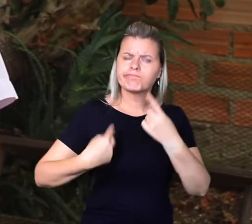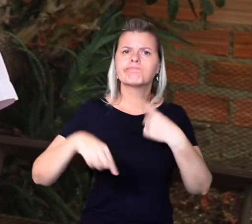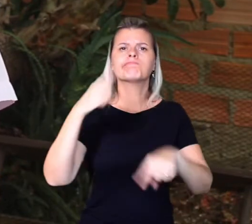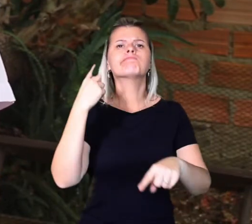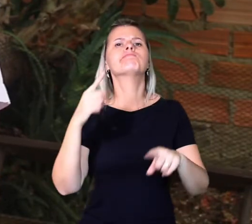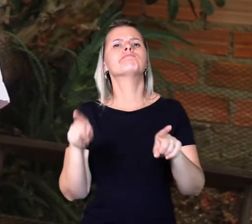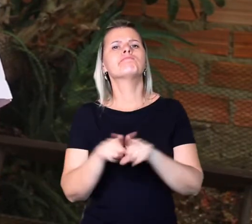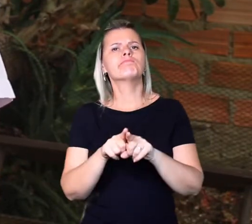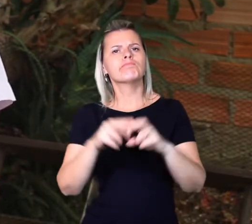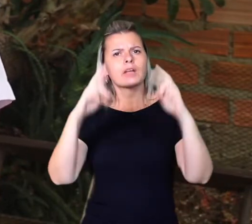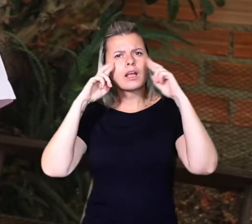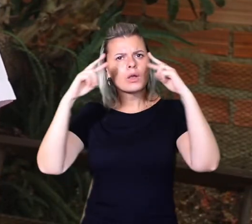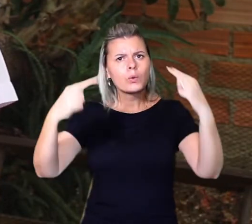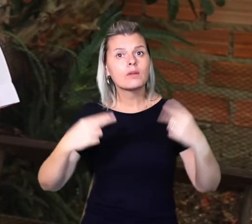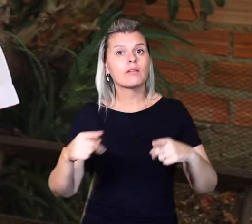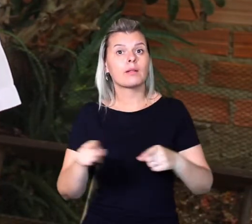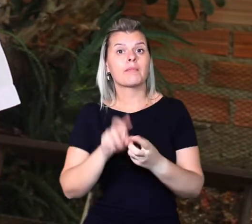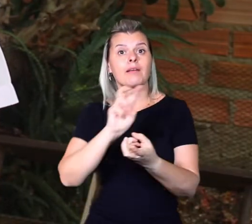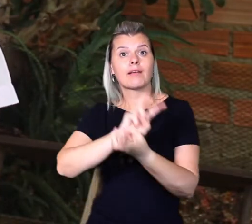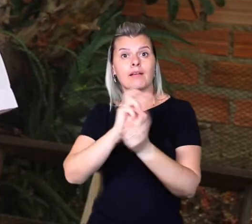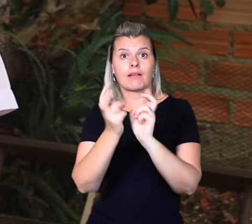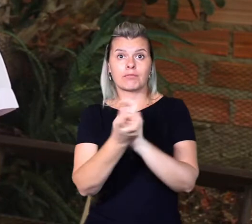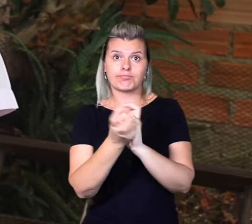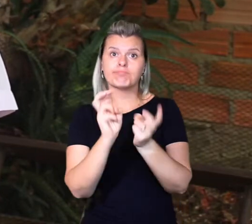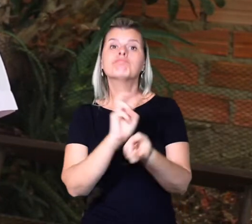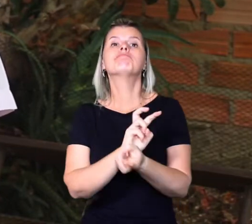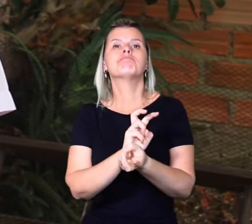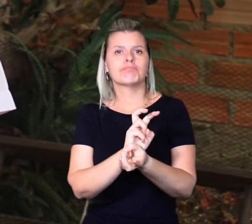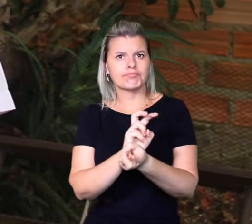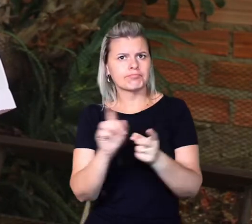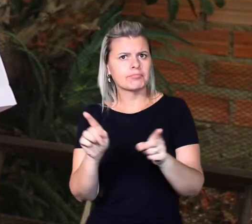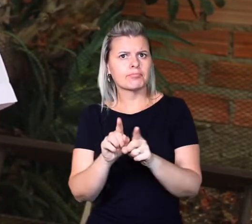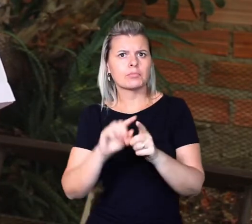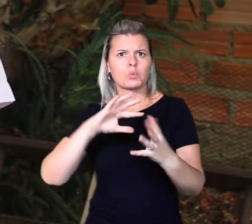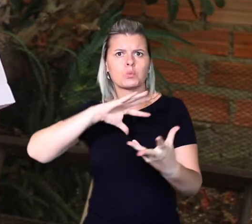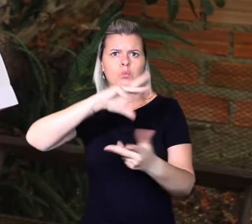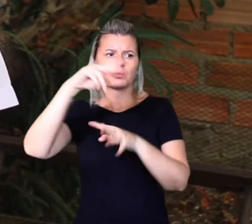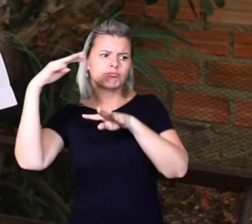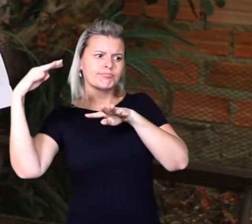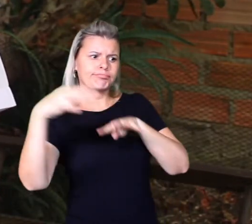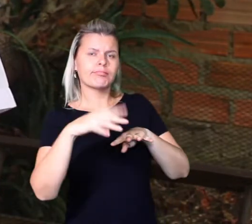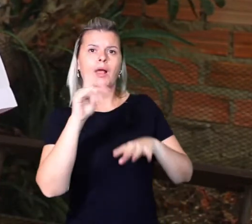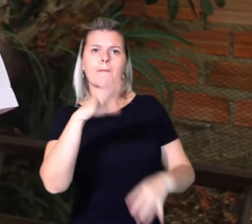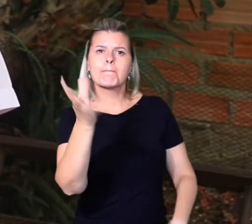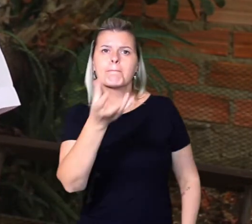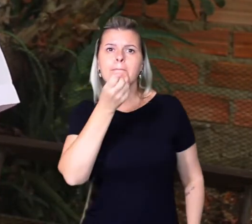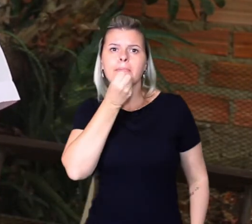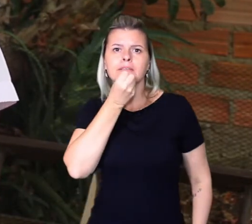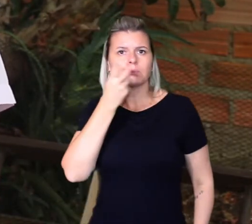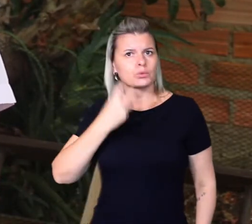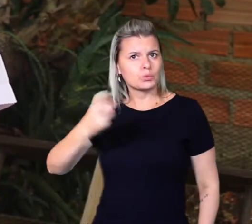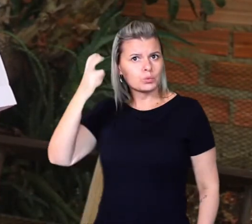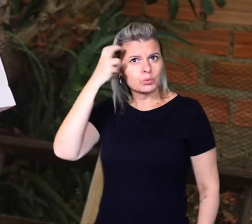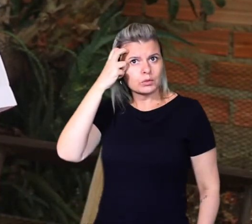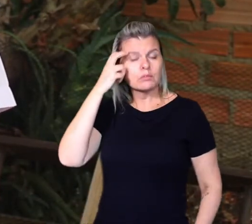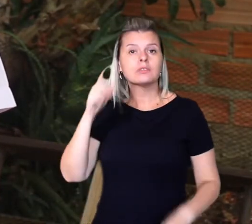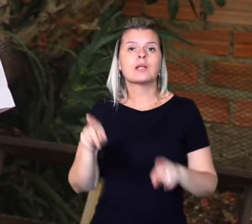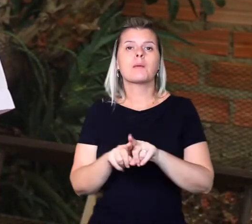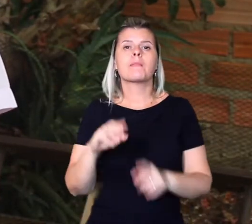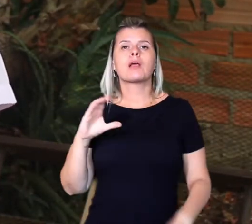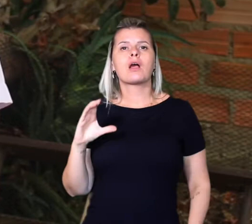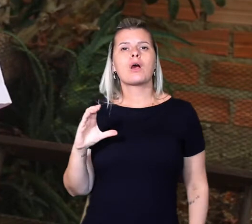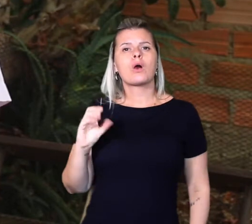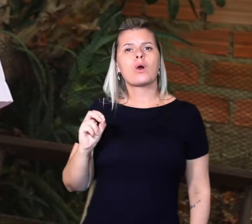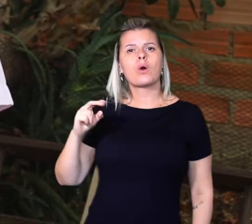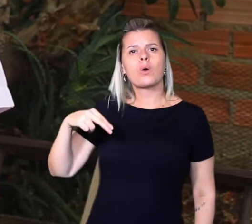e reconhecidas, a capoeira que hoje é reconhecida internacionalmente enquanto um patrimônio cultural e material, as congadas também,